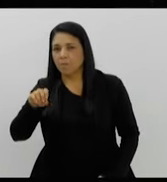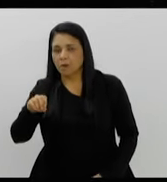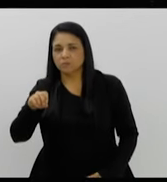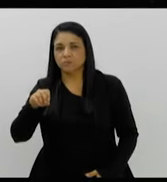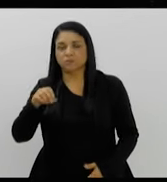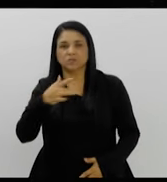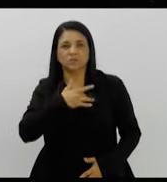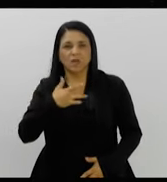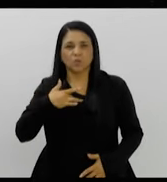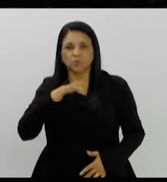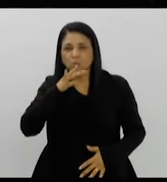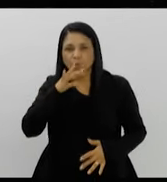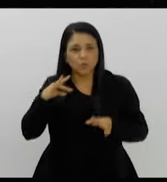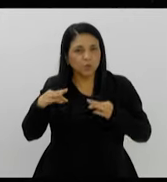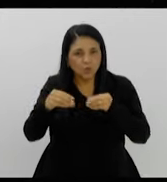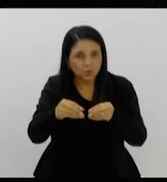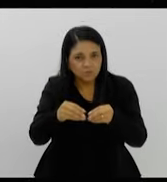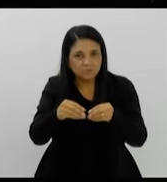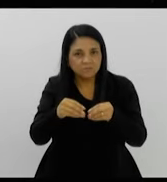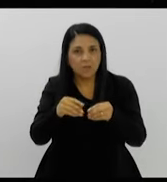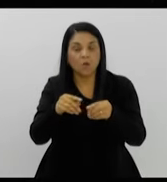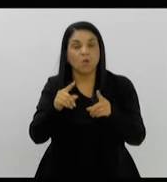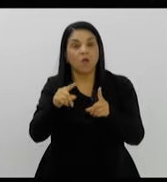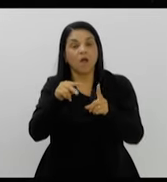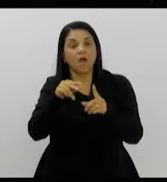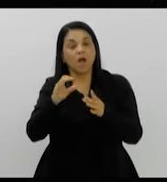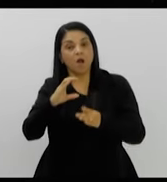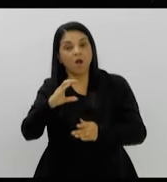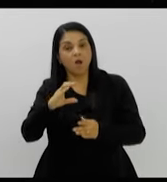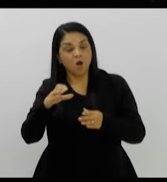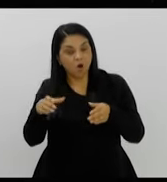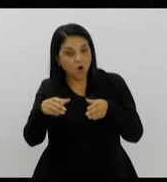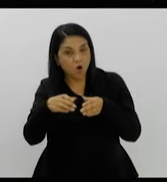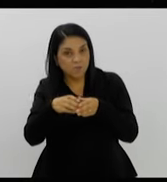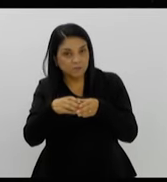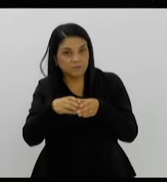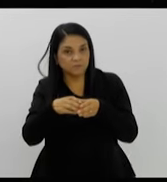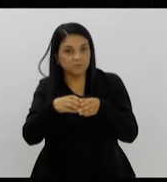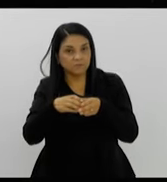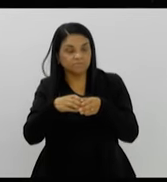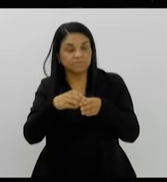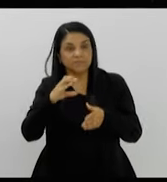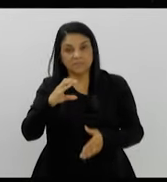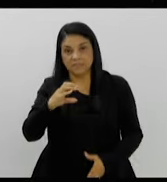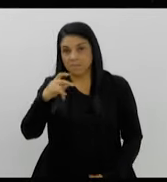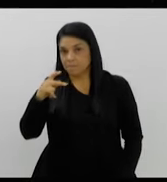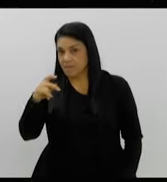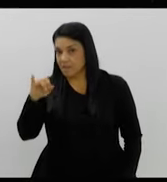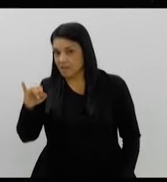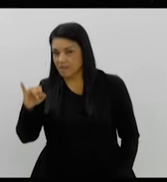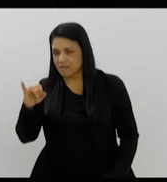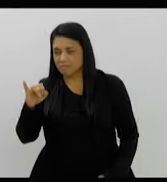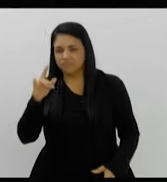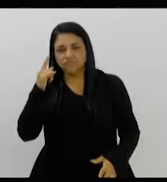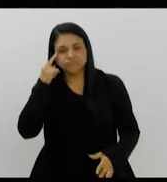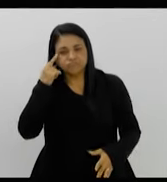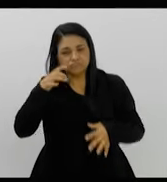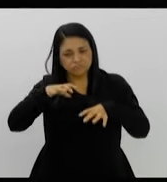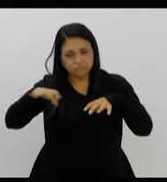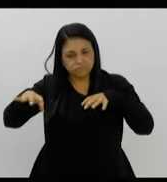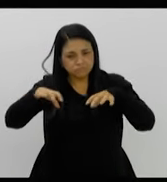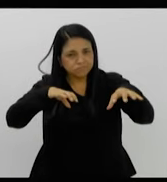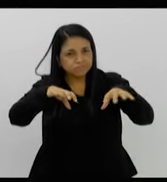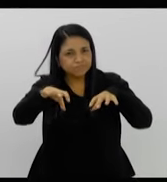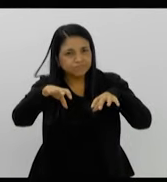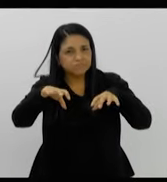comissão começou a nos dar uma ordem de eh de severidade